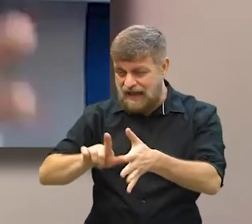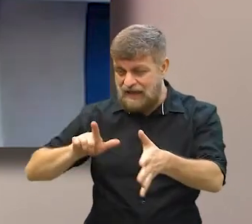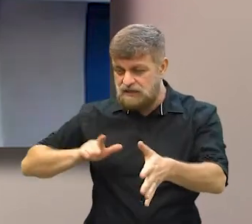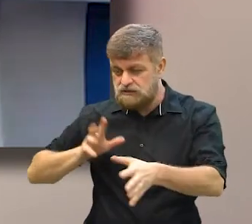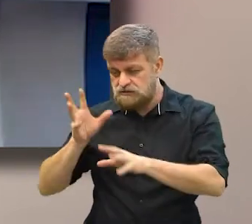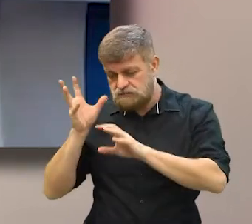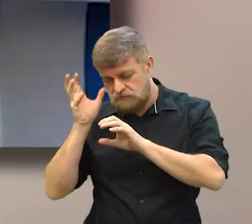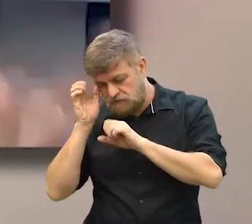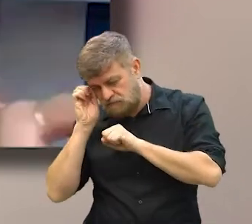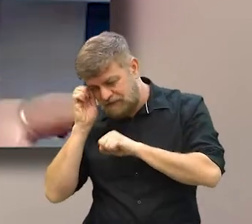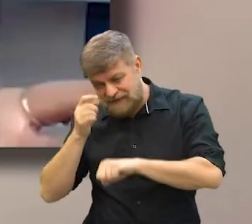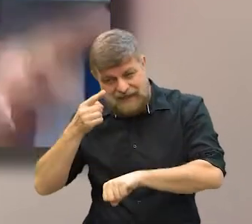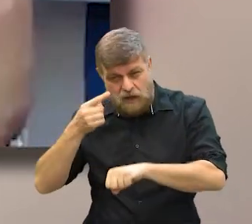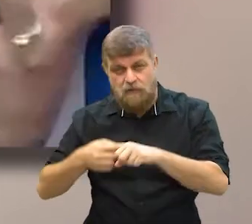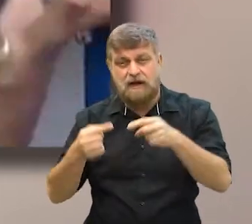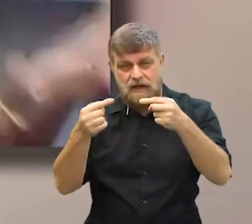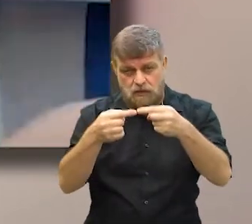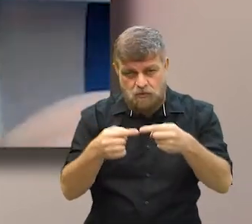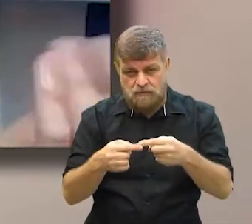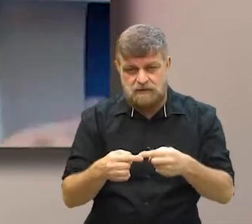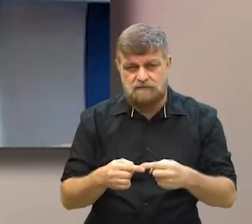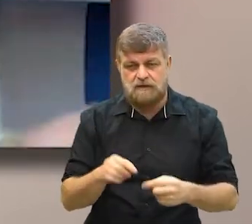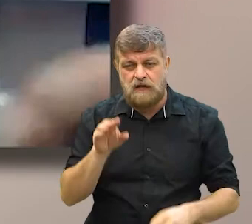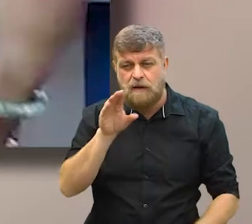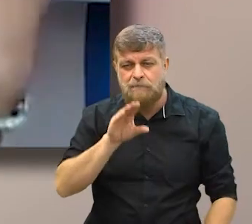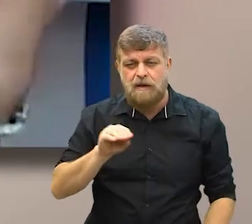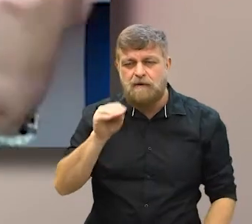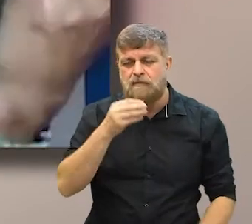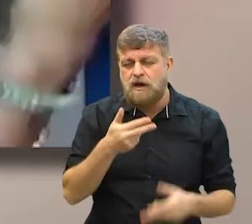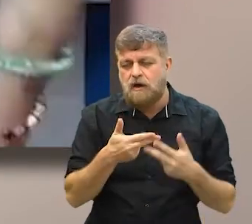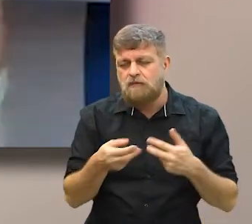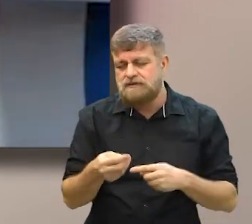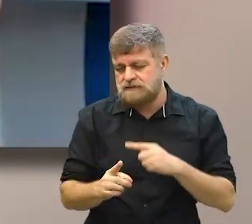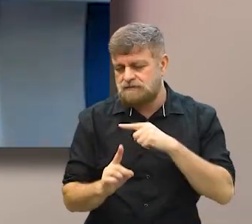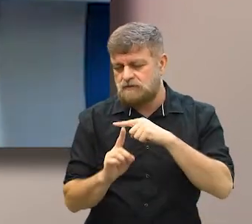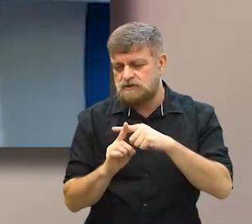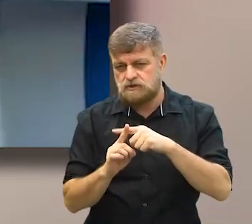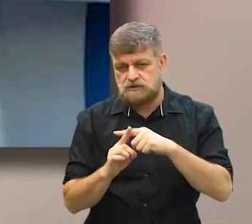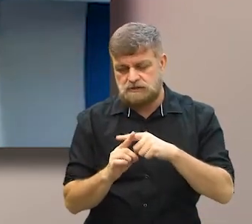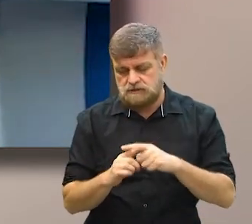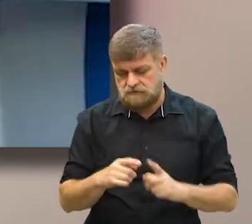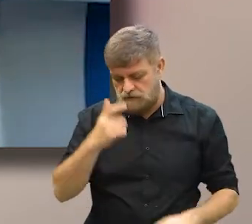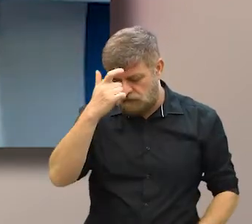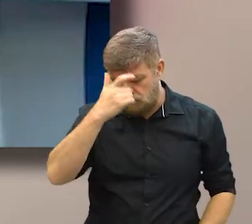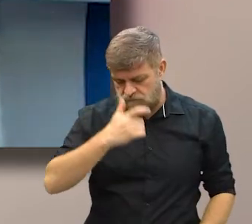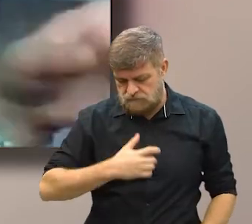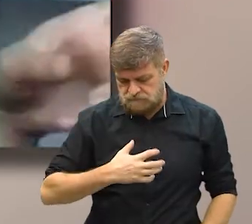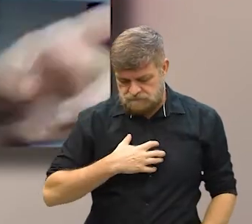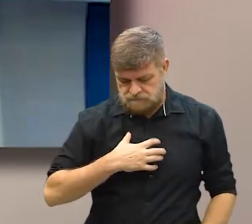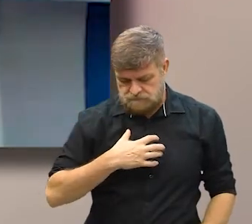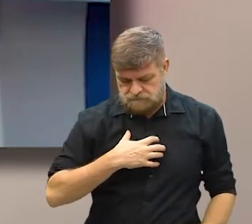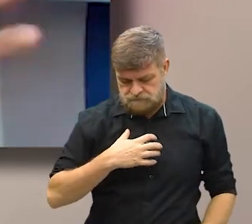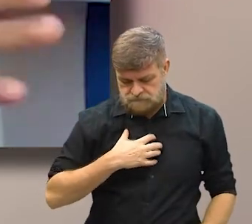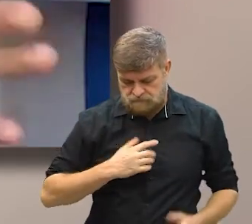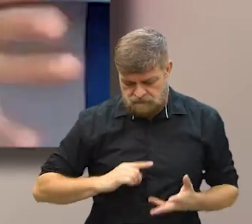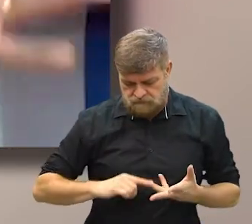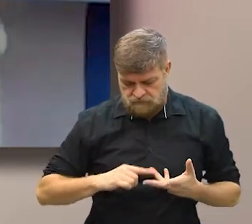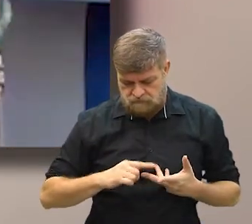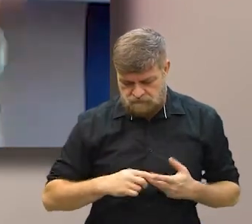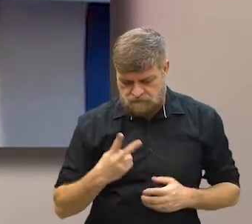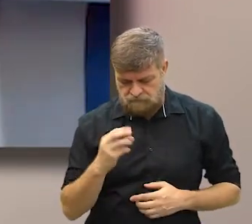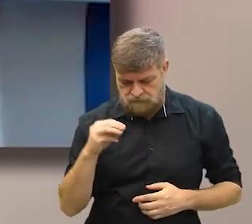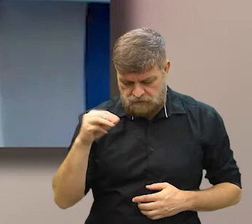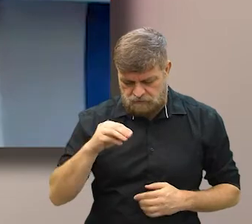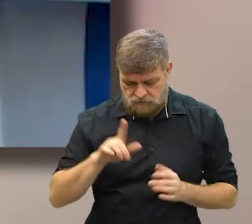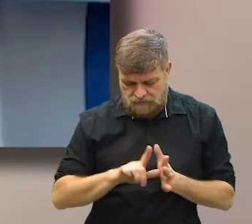dormir é o momento ideal para você falar coisas positivas para você. Porque lembra que eu falei que tudo que você faz